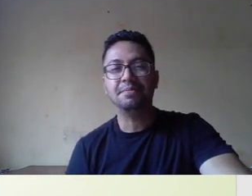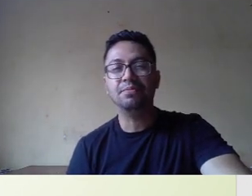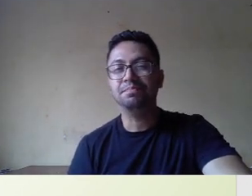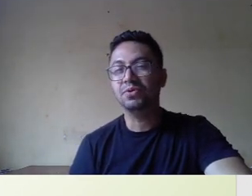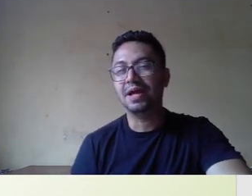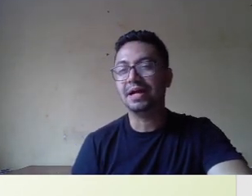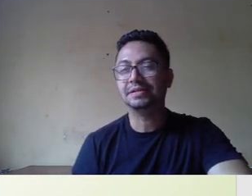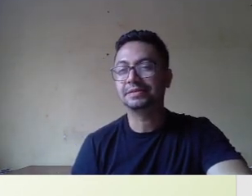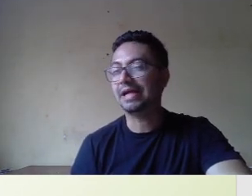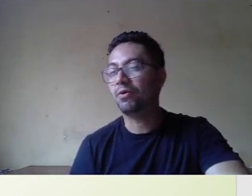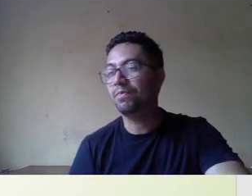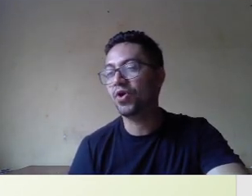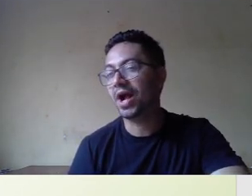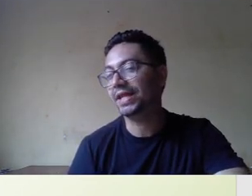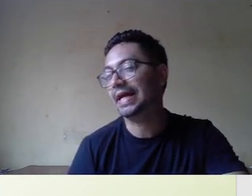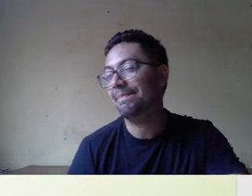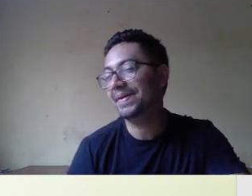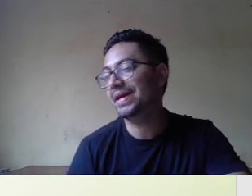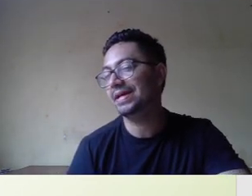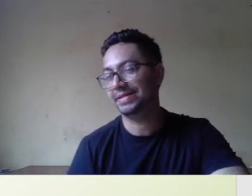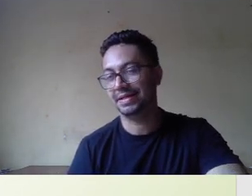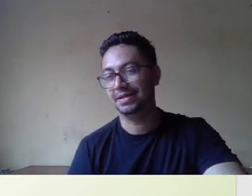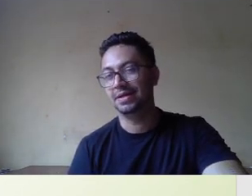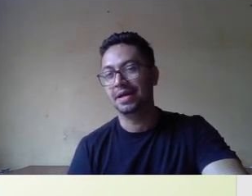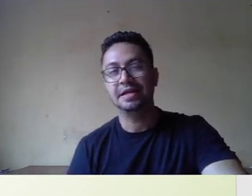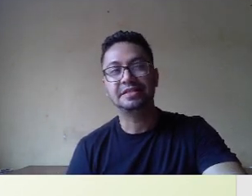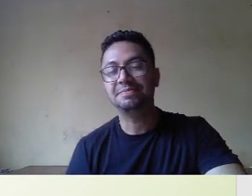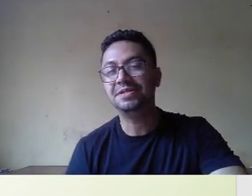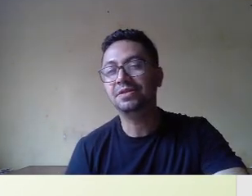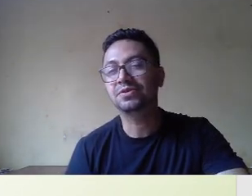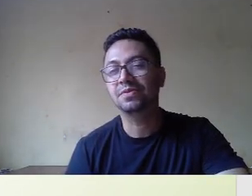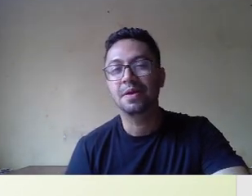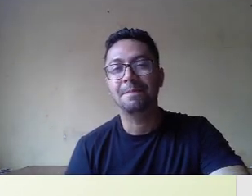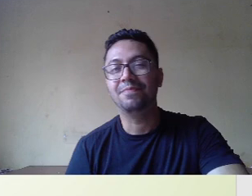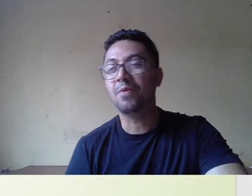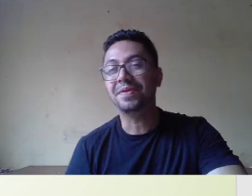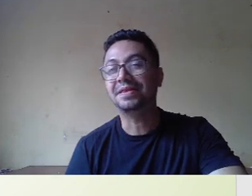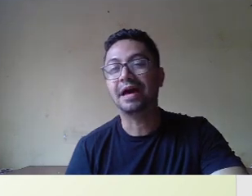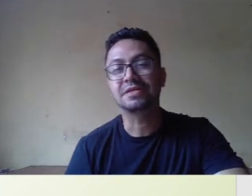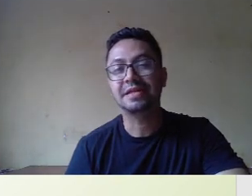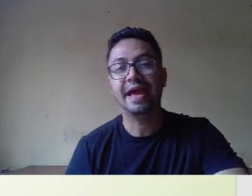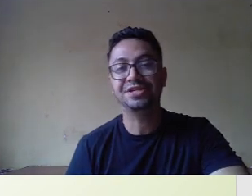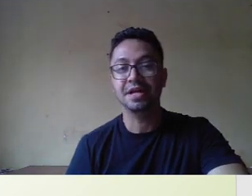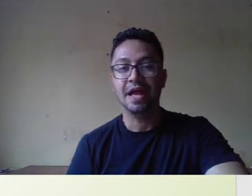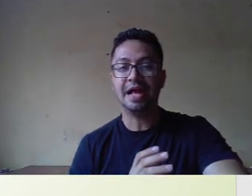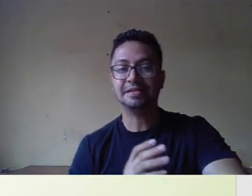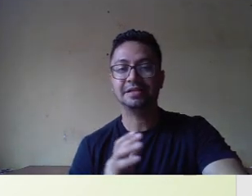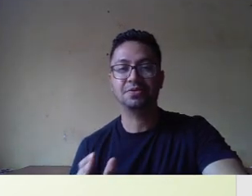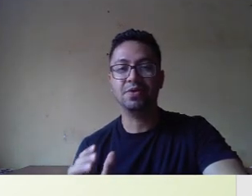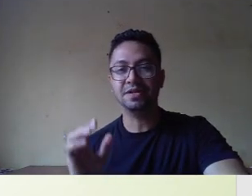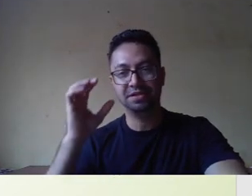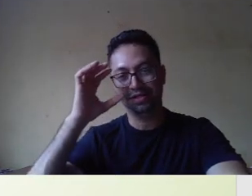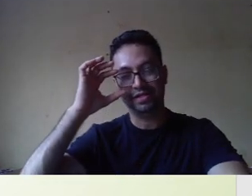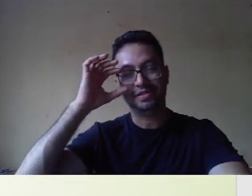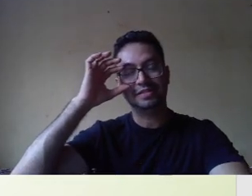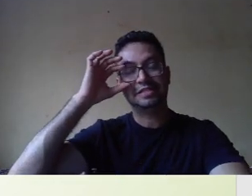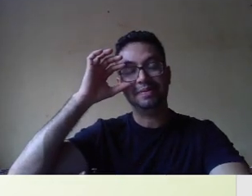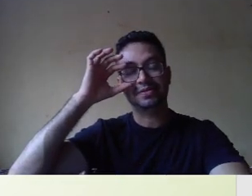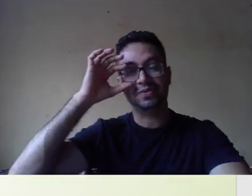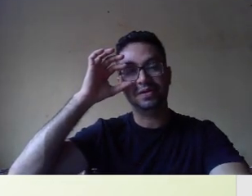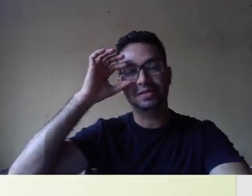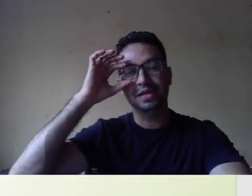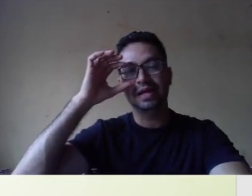a minha mulher está com minhoca na cabeça, esses meninos vão pitar o 7. Essas coisas, gente,